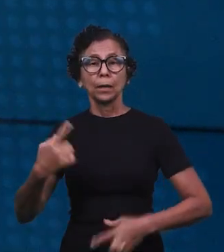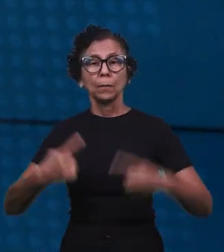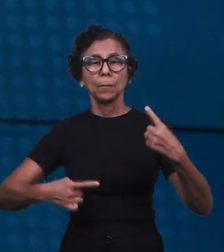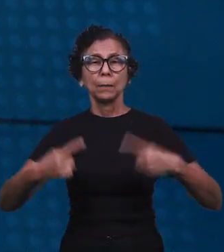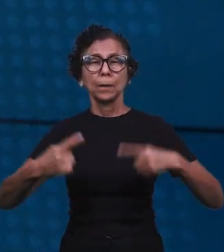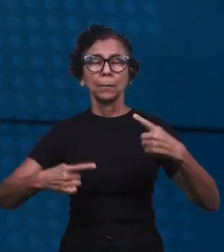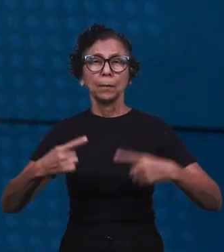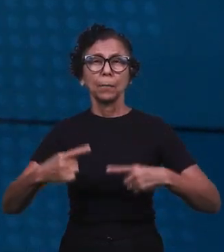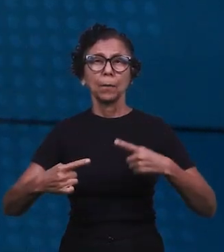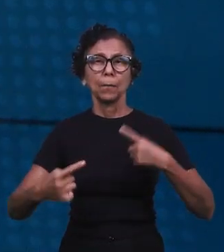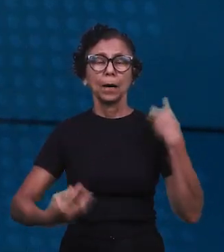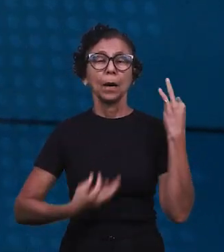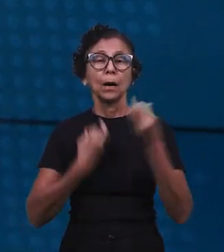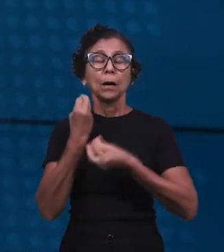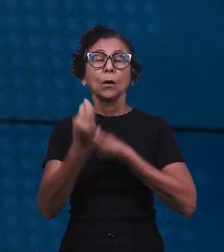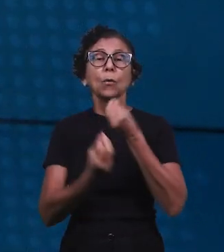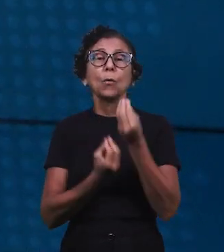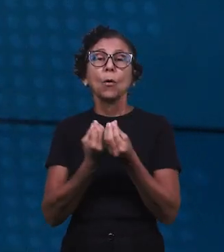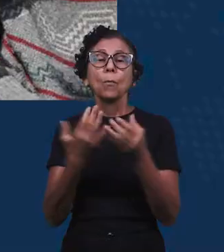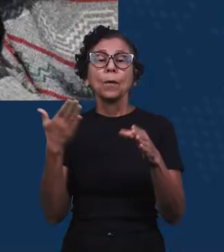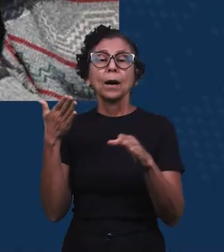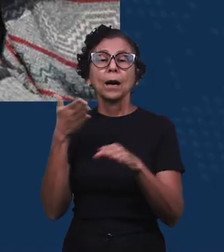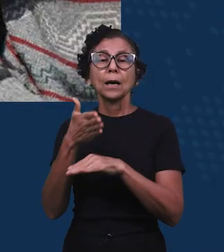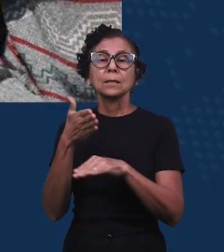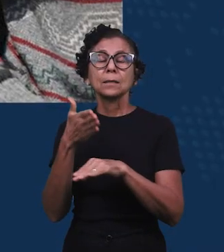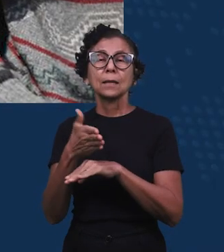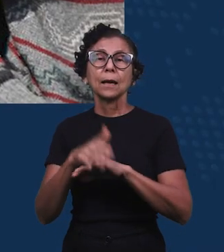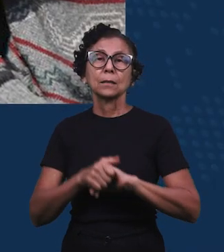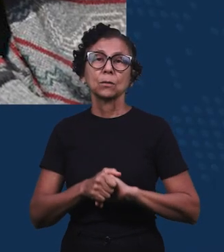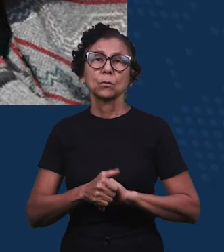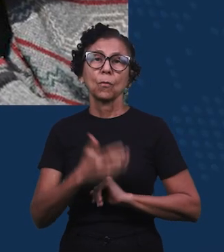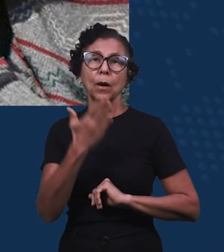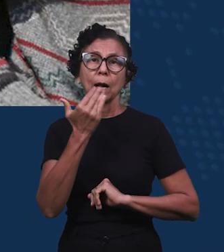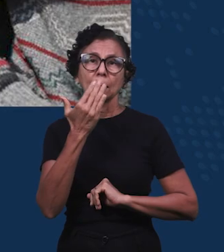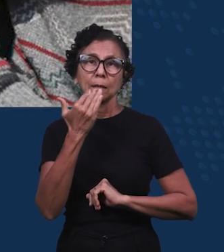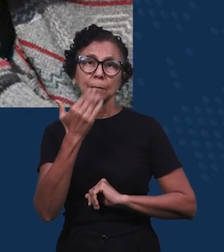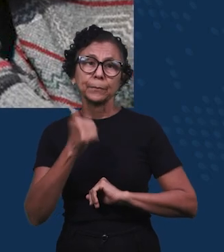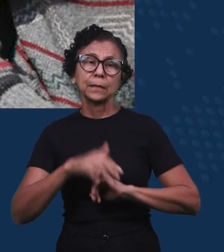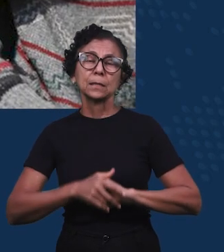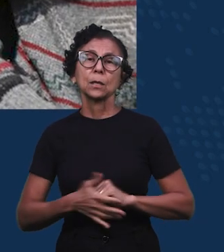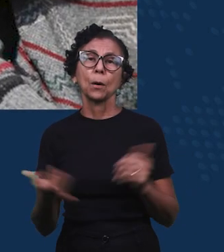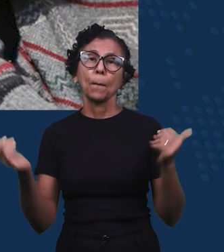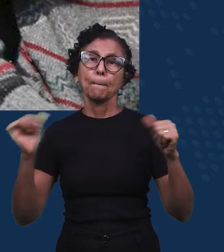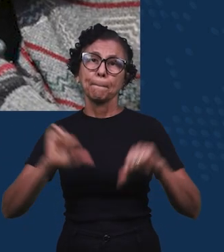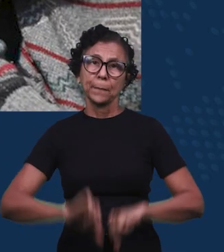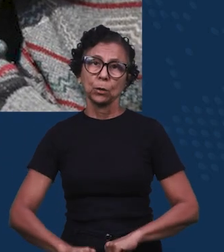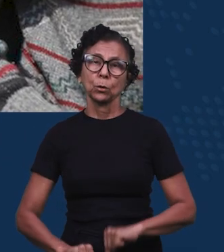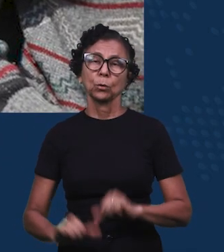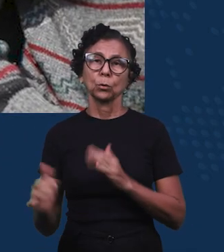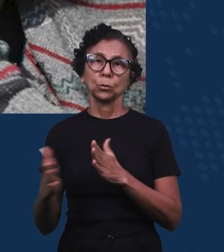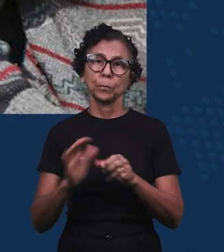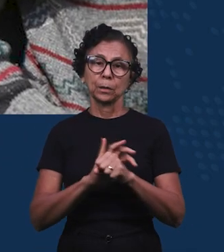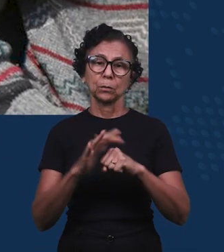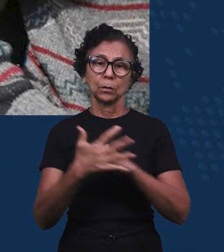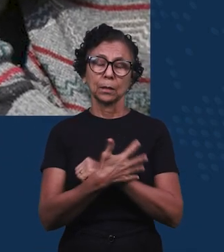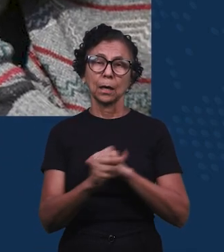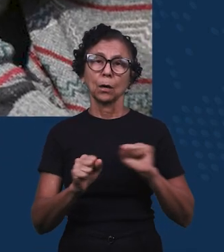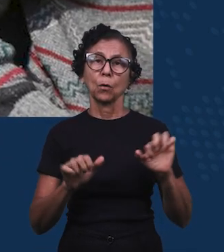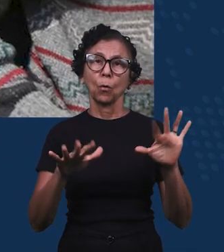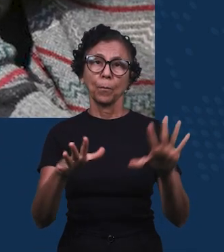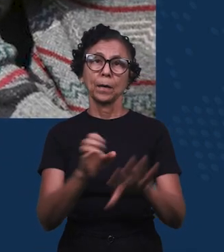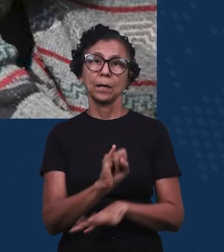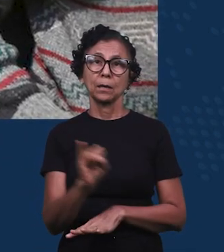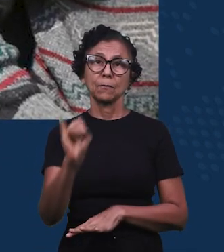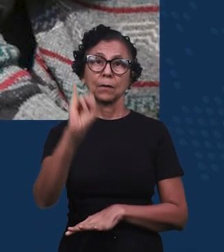a disparidade no acesso à alimentação tem sido ampliada pela pandemia de Covid-19, pela inflação global